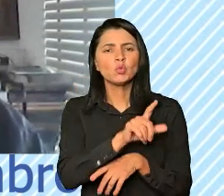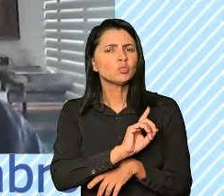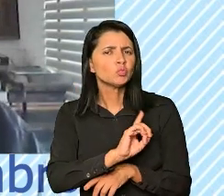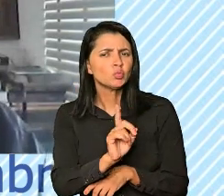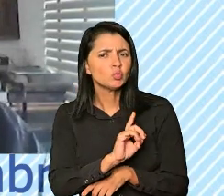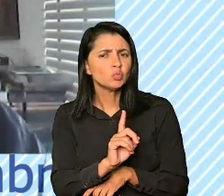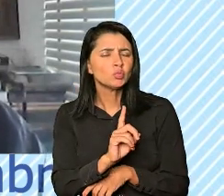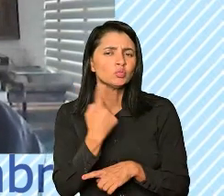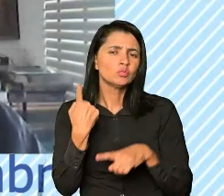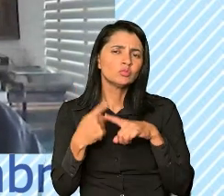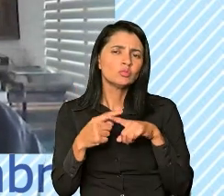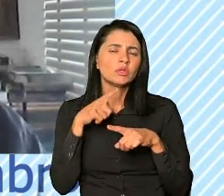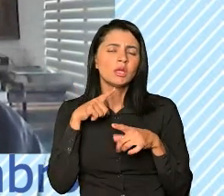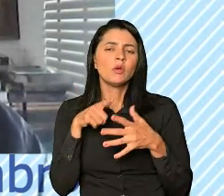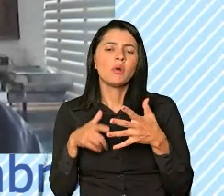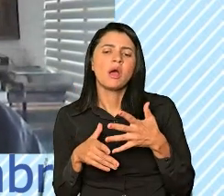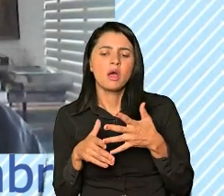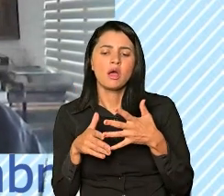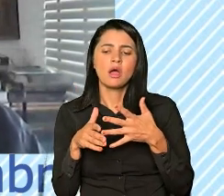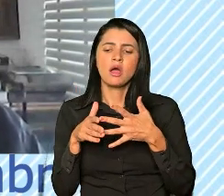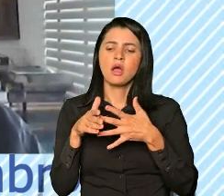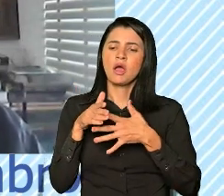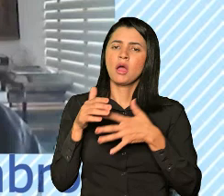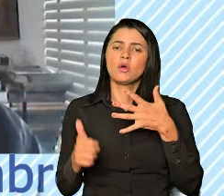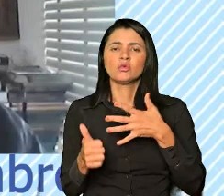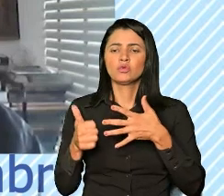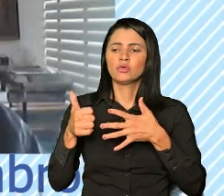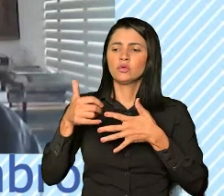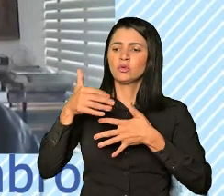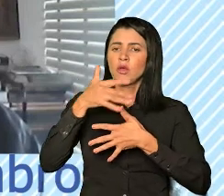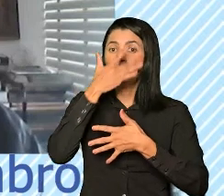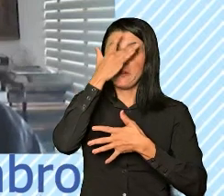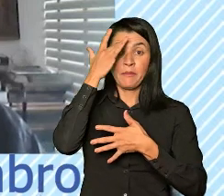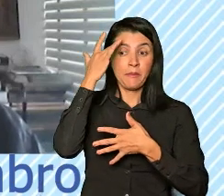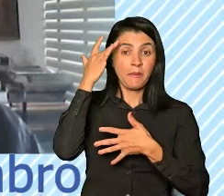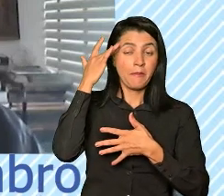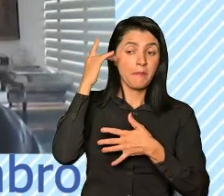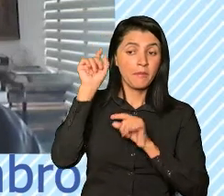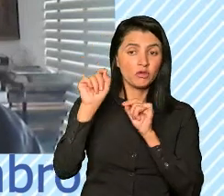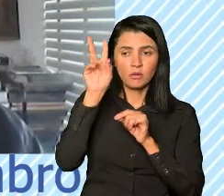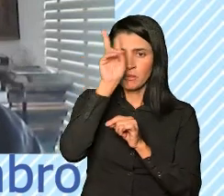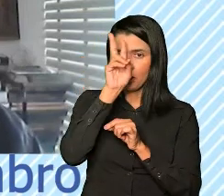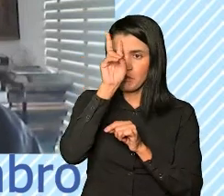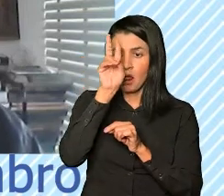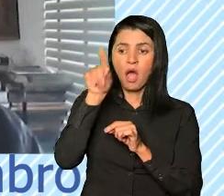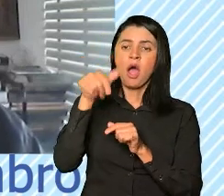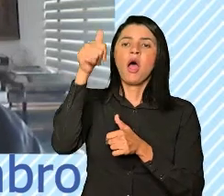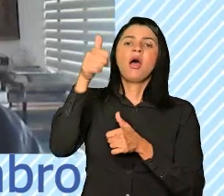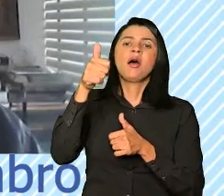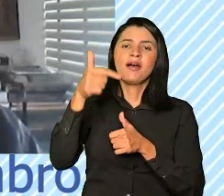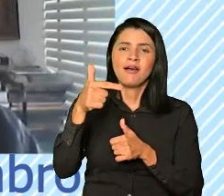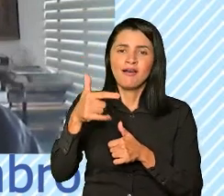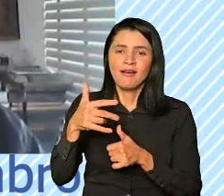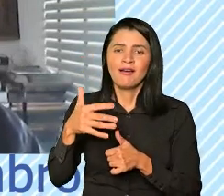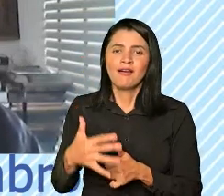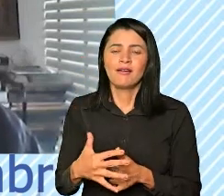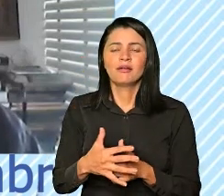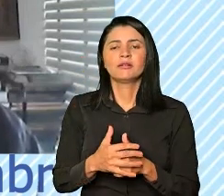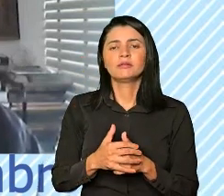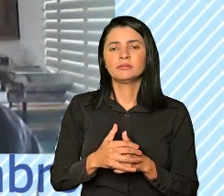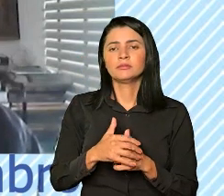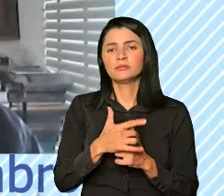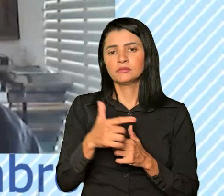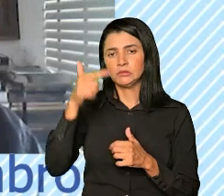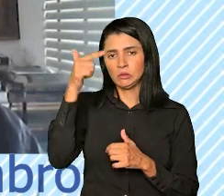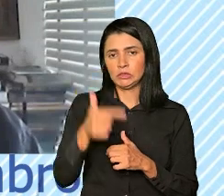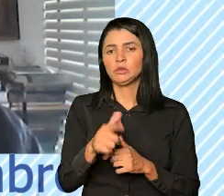que existe uma hierarquização de pessoas a serem lembradas? Um segundo instrumento